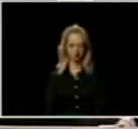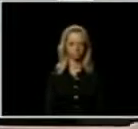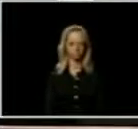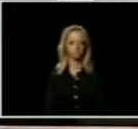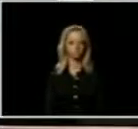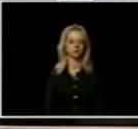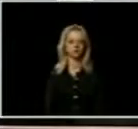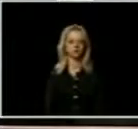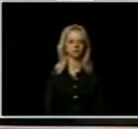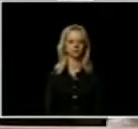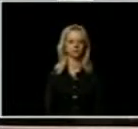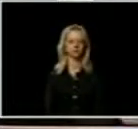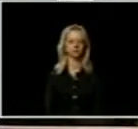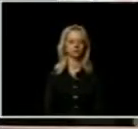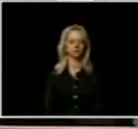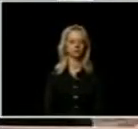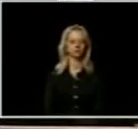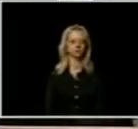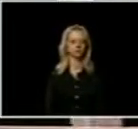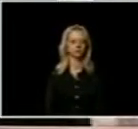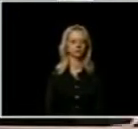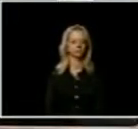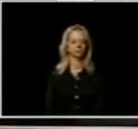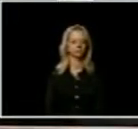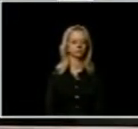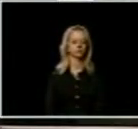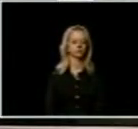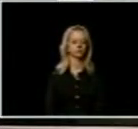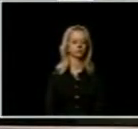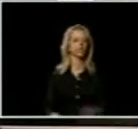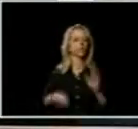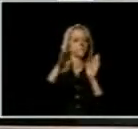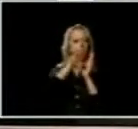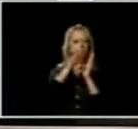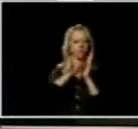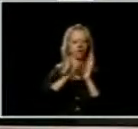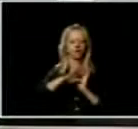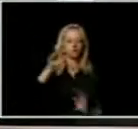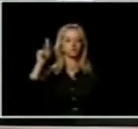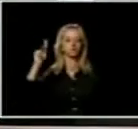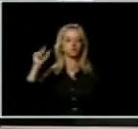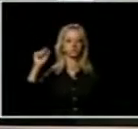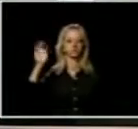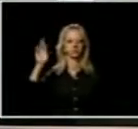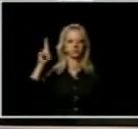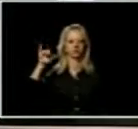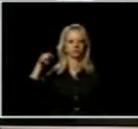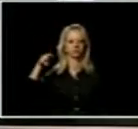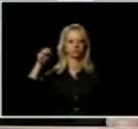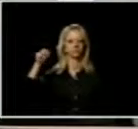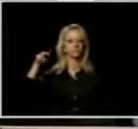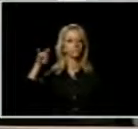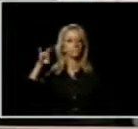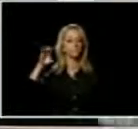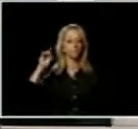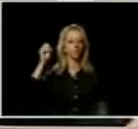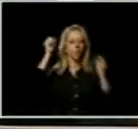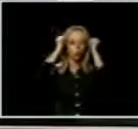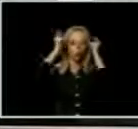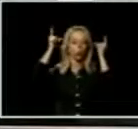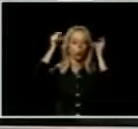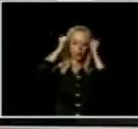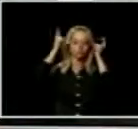que detém grande parte de um patrimônio histórico cultural de nosso município. Nós não